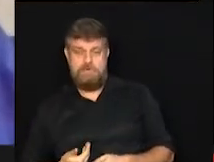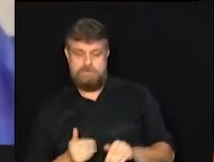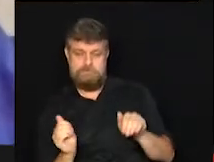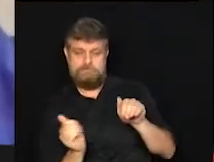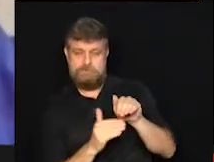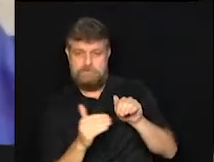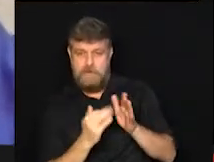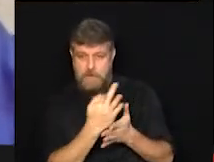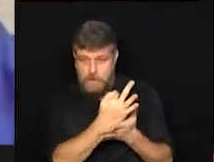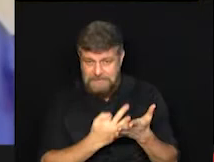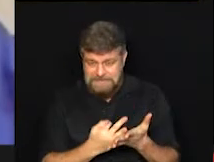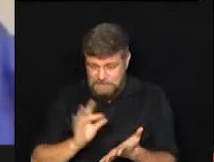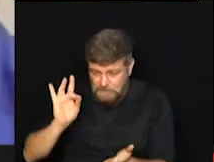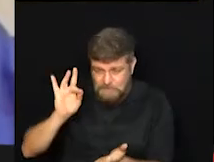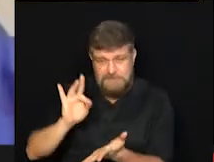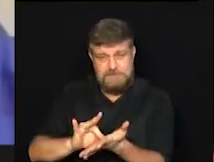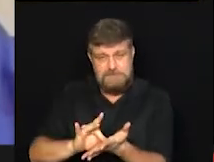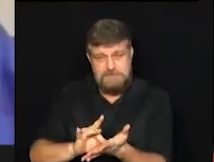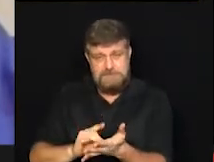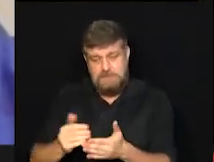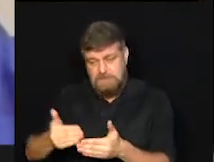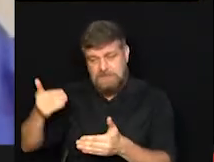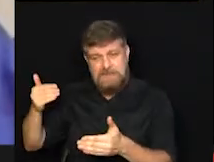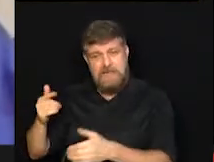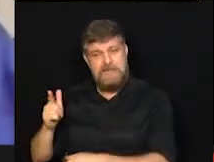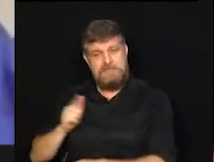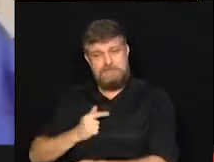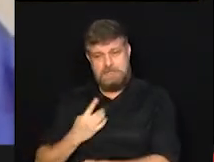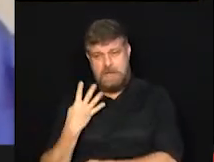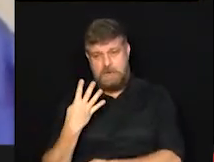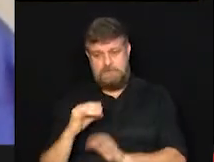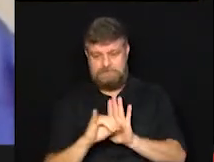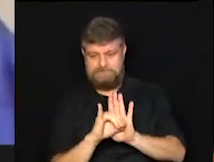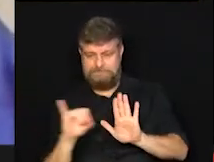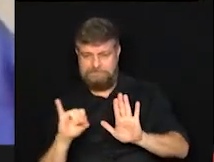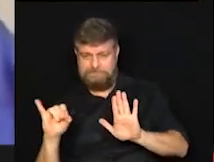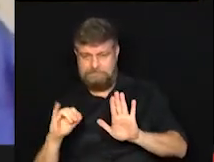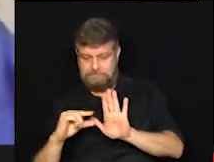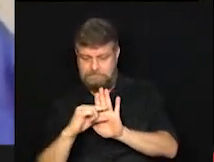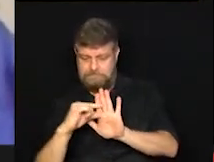texto original trouxe, na época, 4 incisos